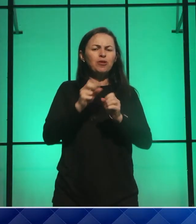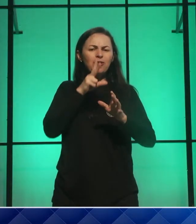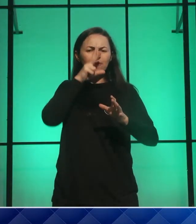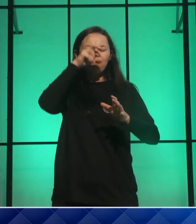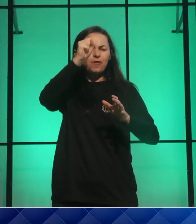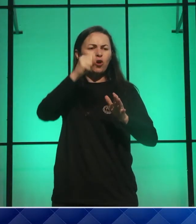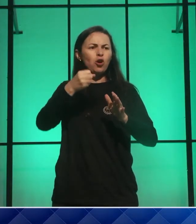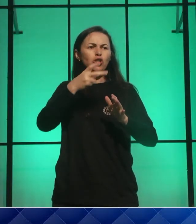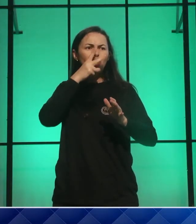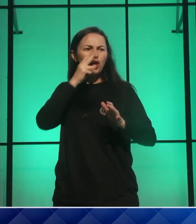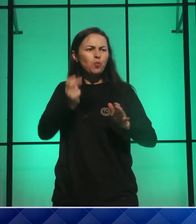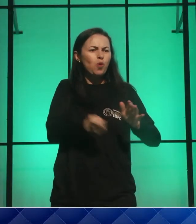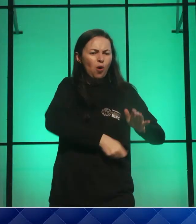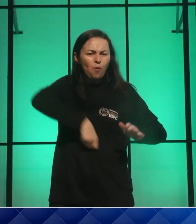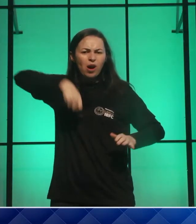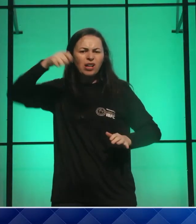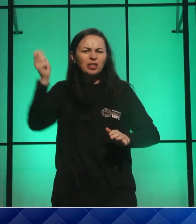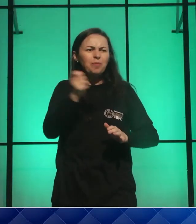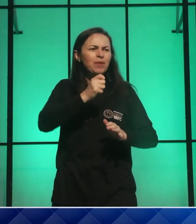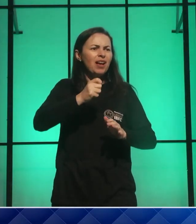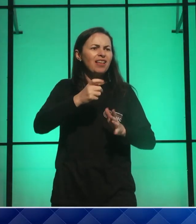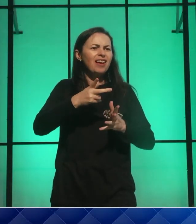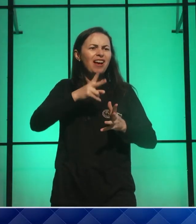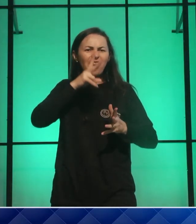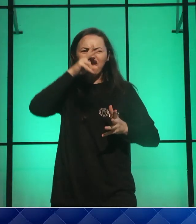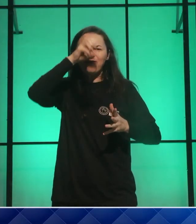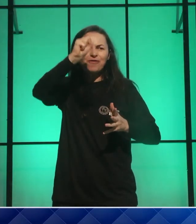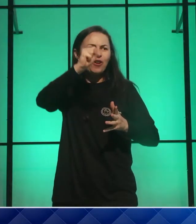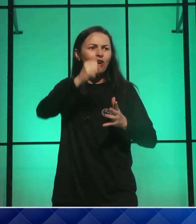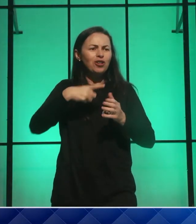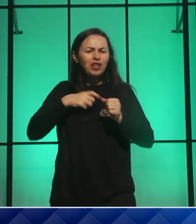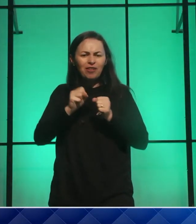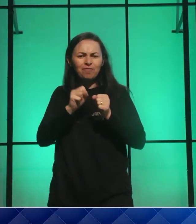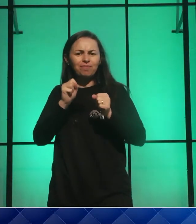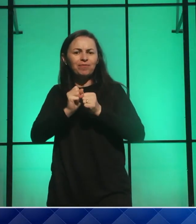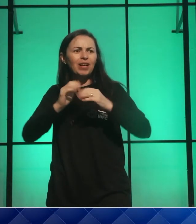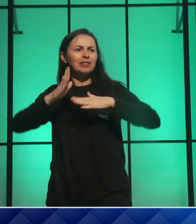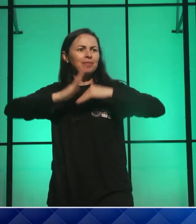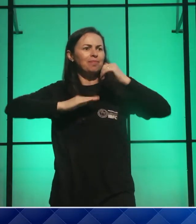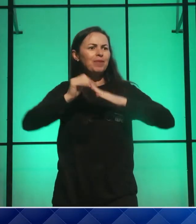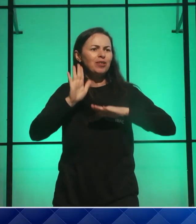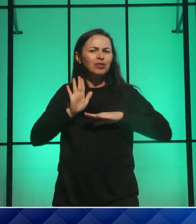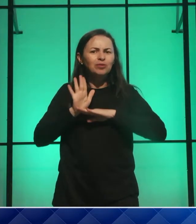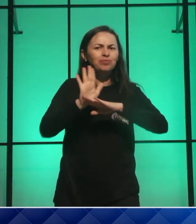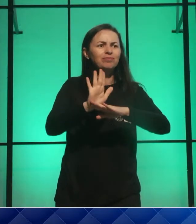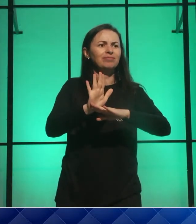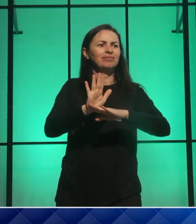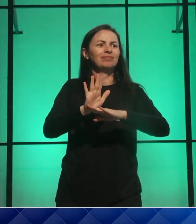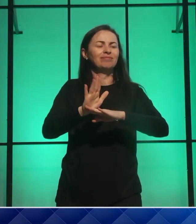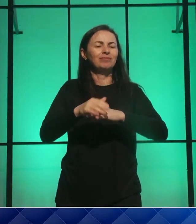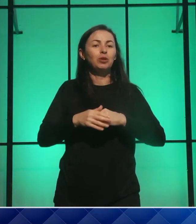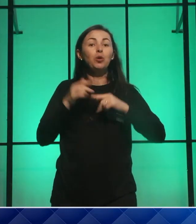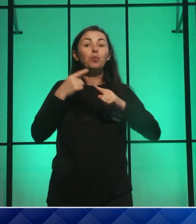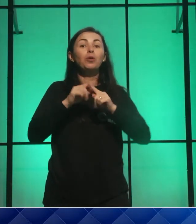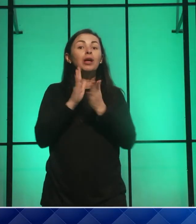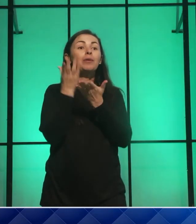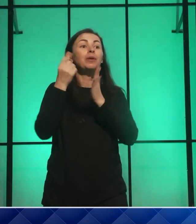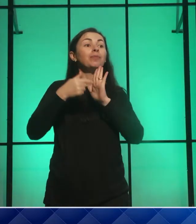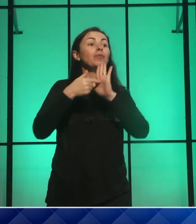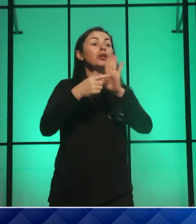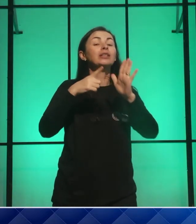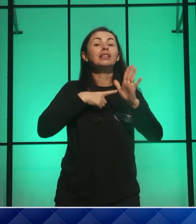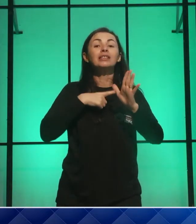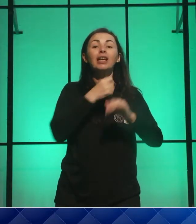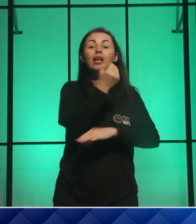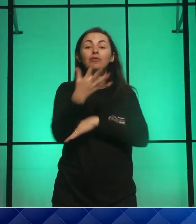uma espada de 2 gumes. Ela age, ela intervém. A Bíblia diz assim, a relva murcha,